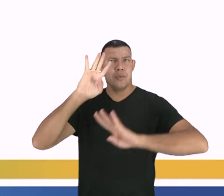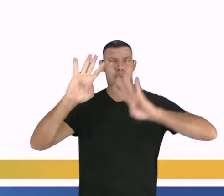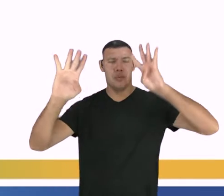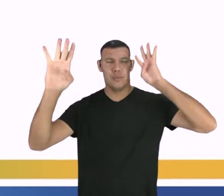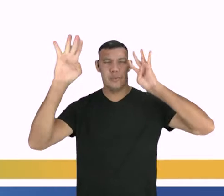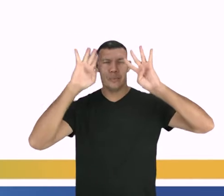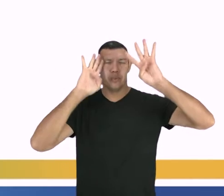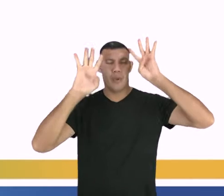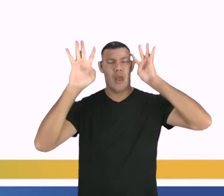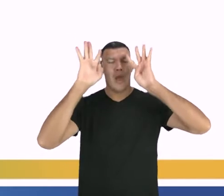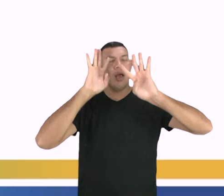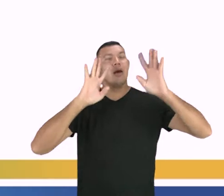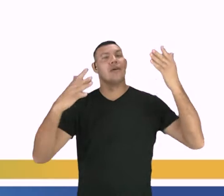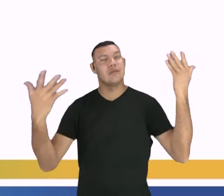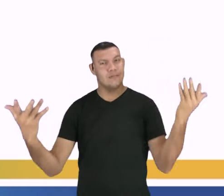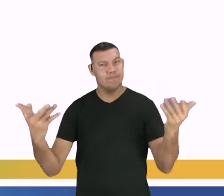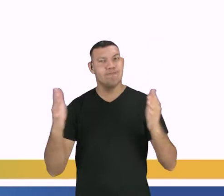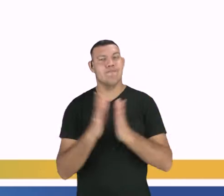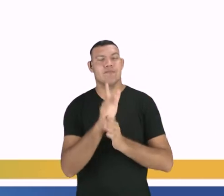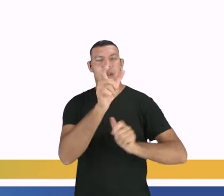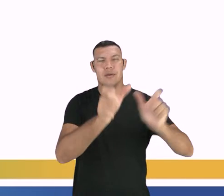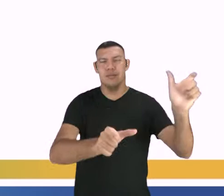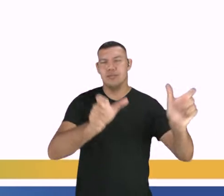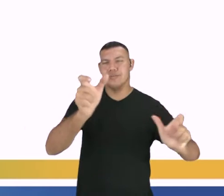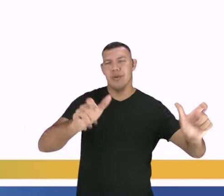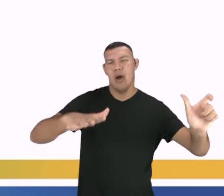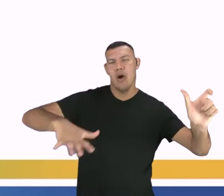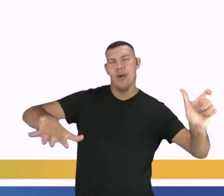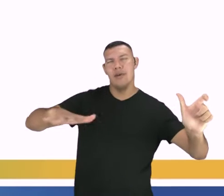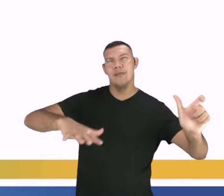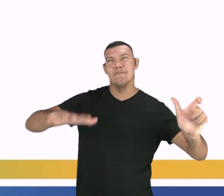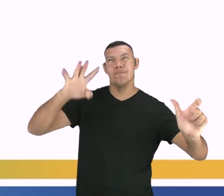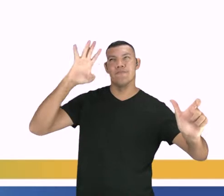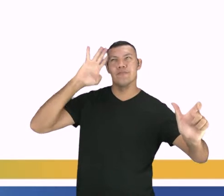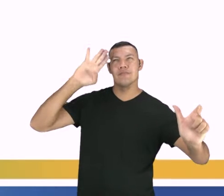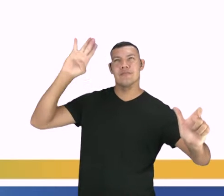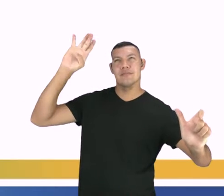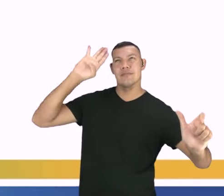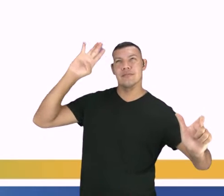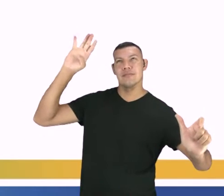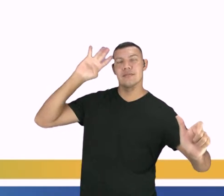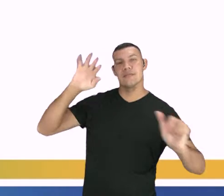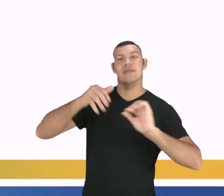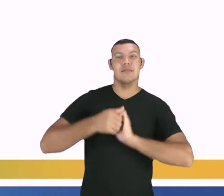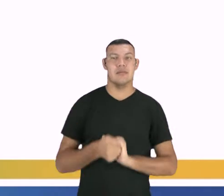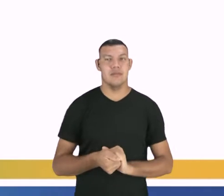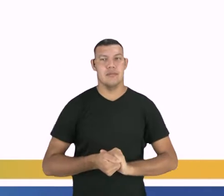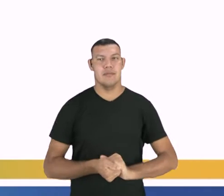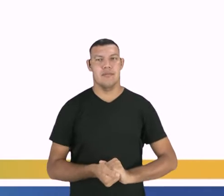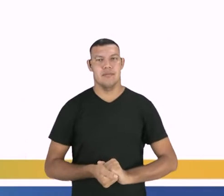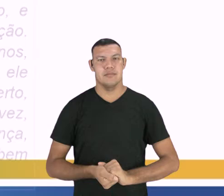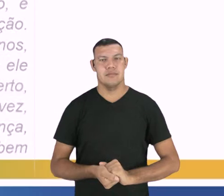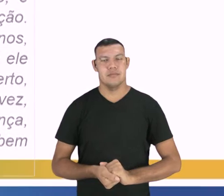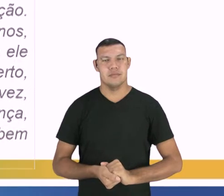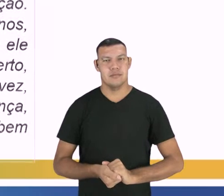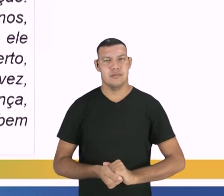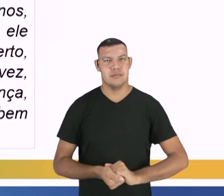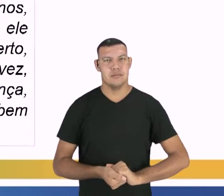uma visualização do personagem, do cenário, dentre outras coisas. Vamos continuar.